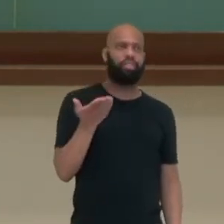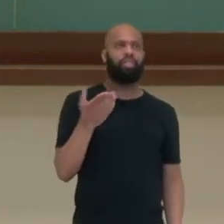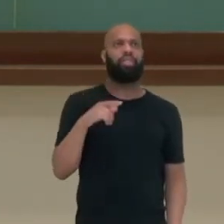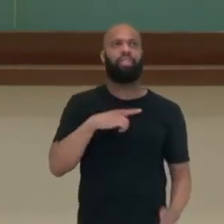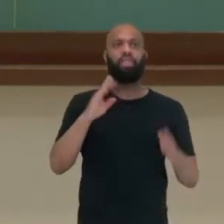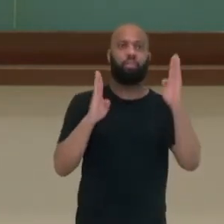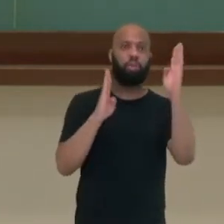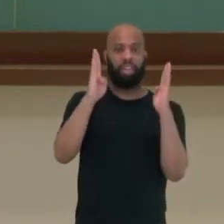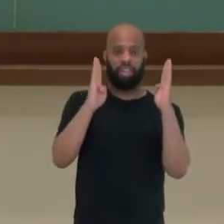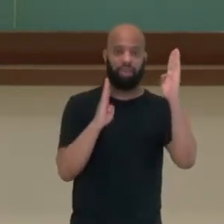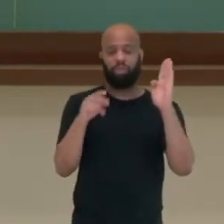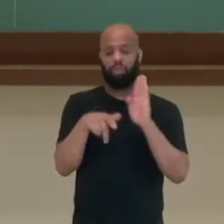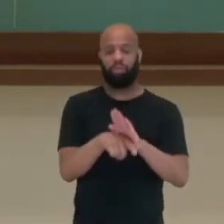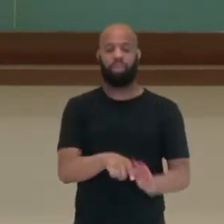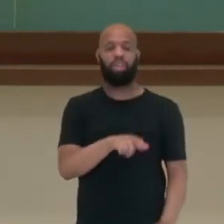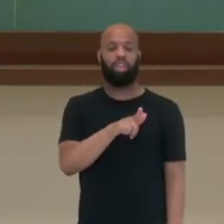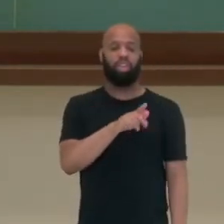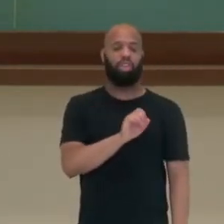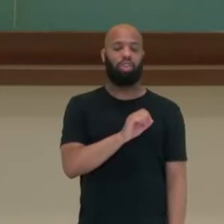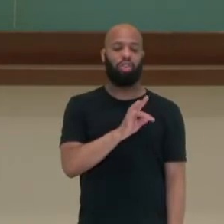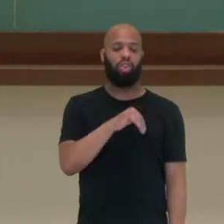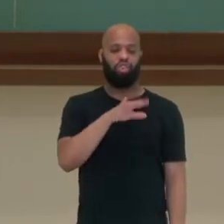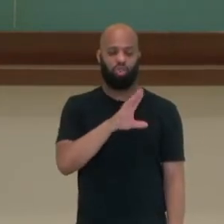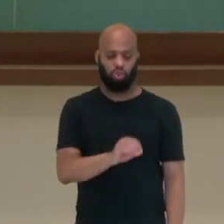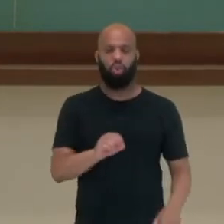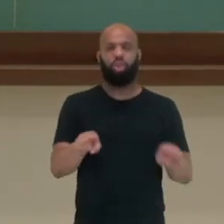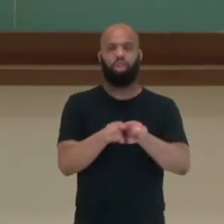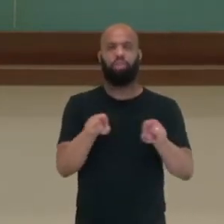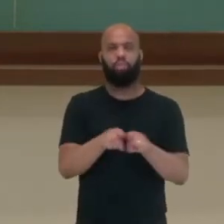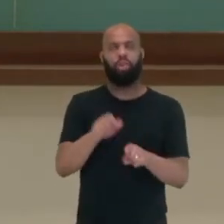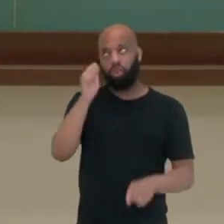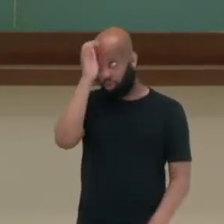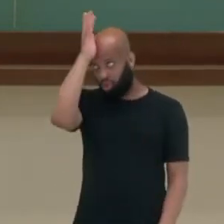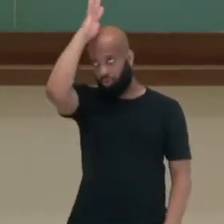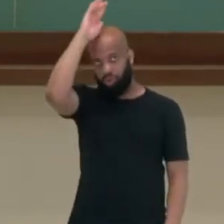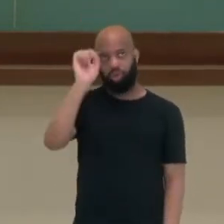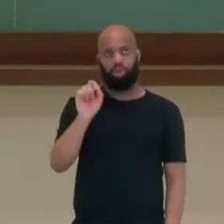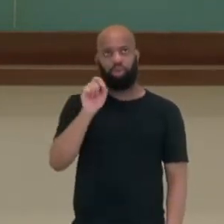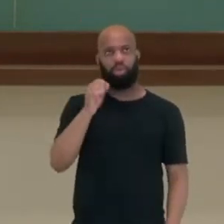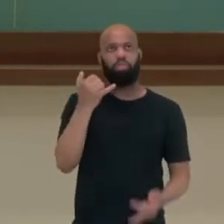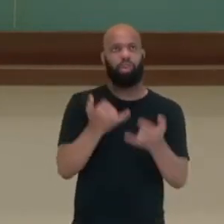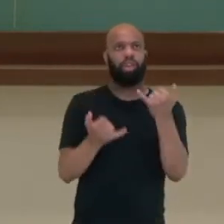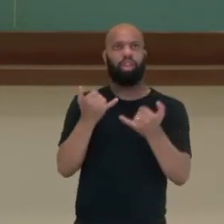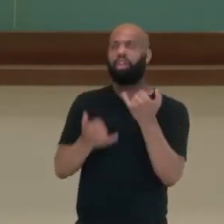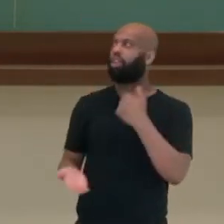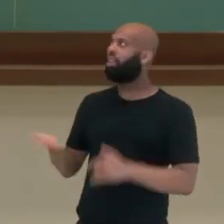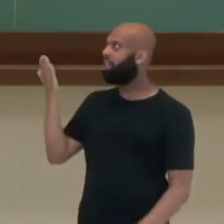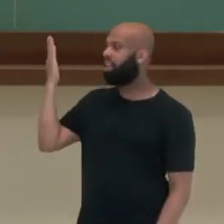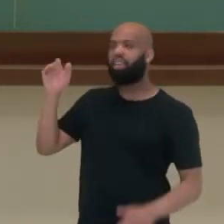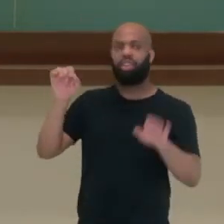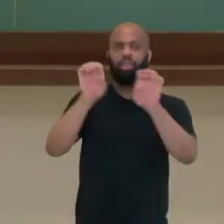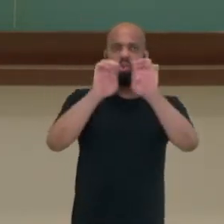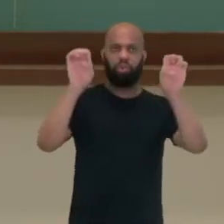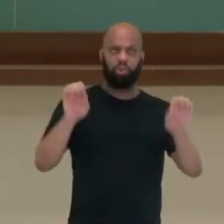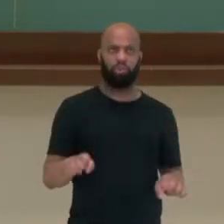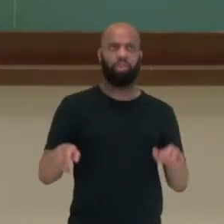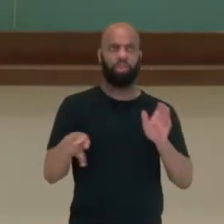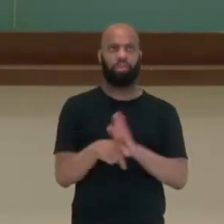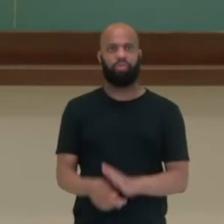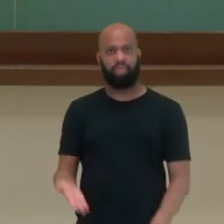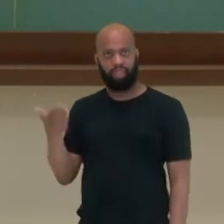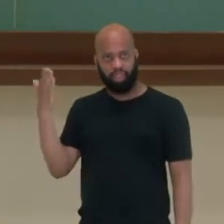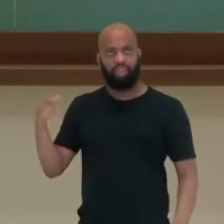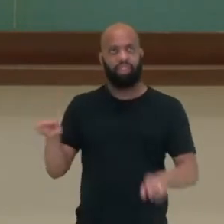período gótico, românico. O que pode ser que nos lembra esta estrutura desta catedral?